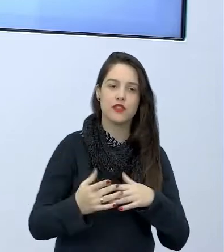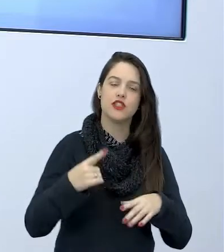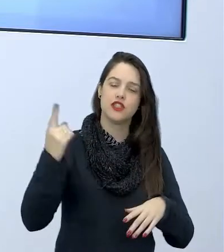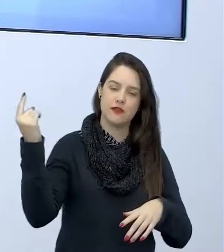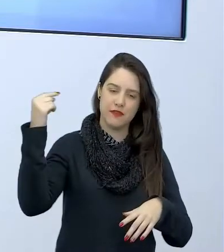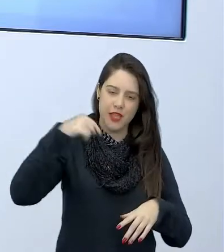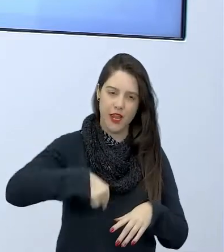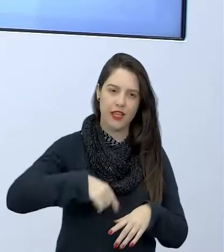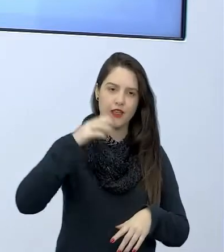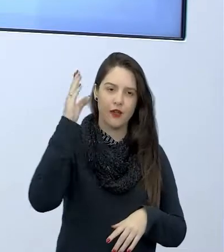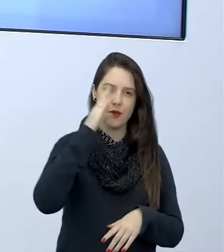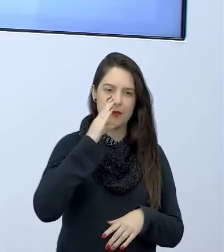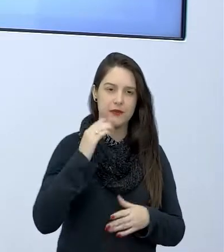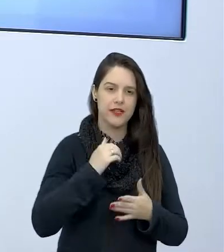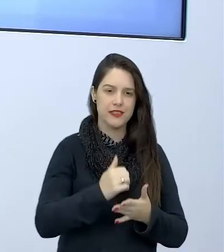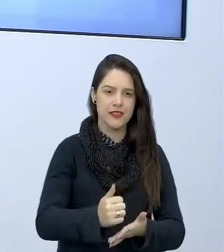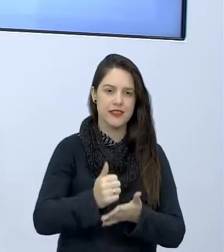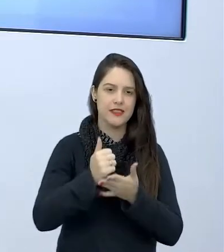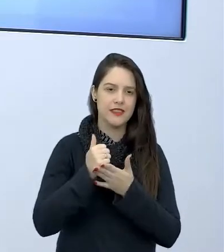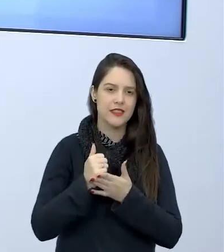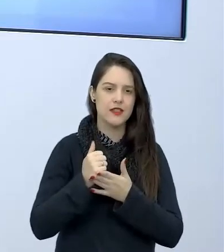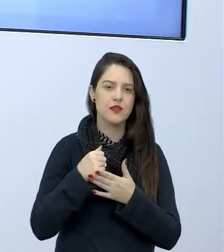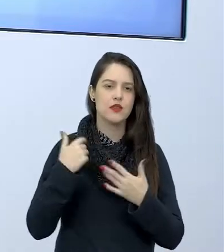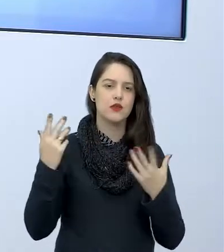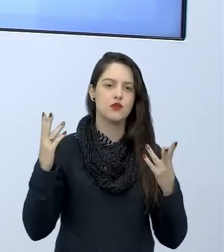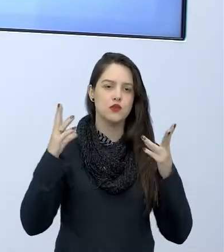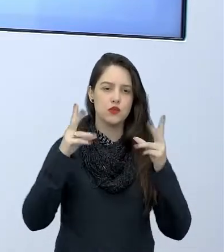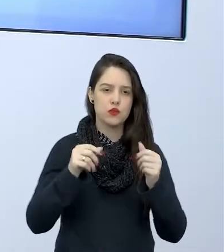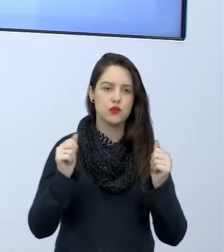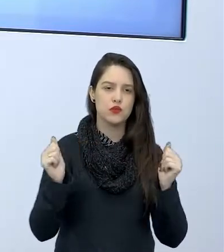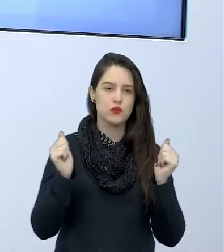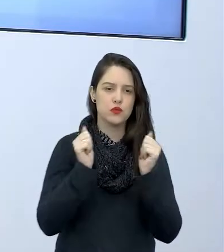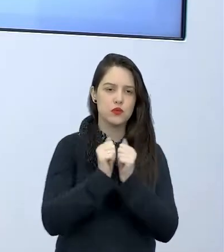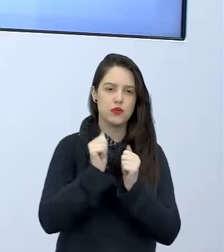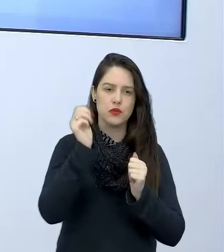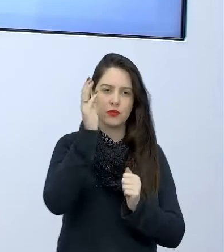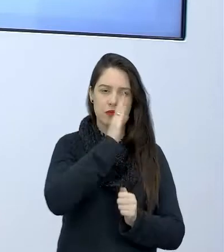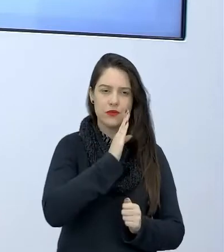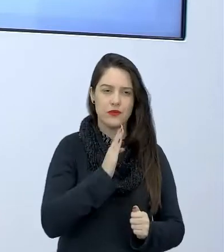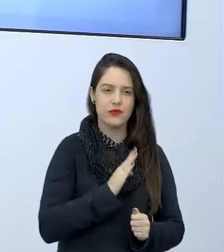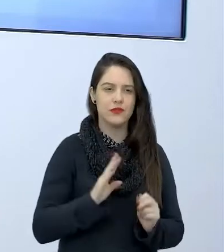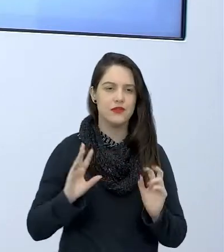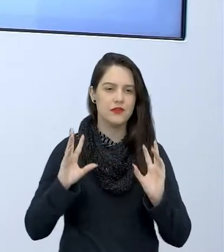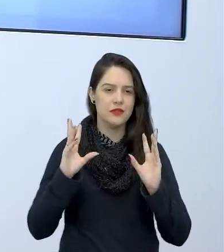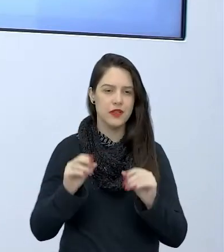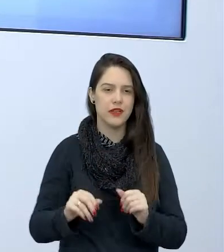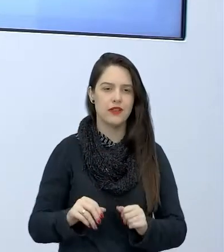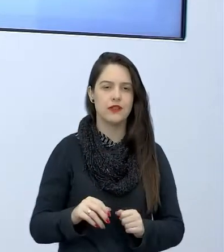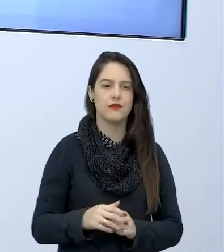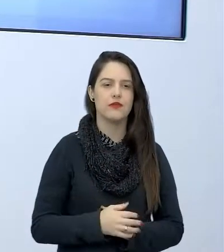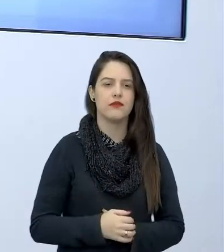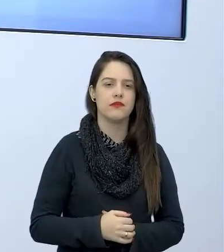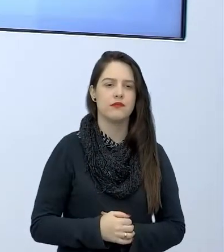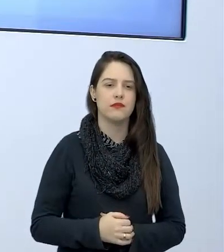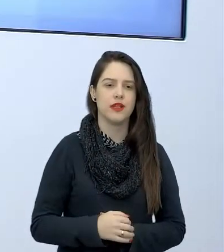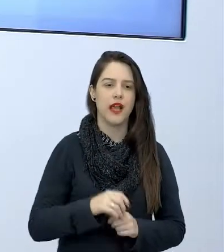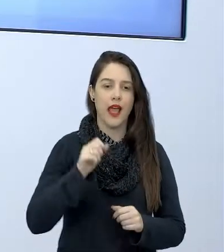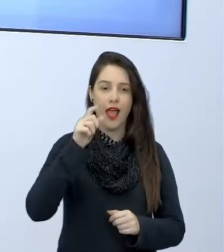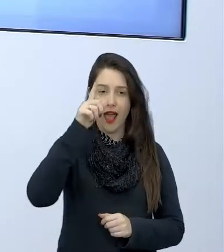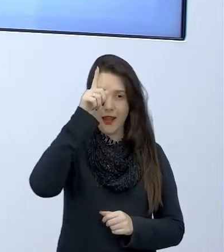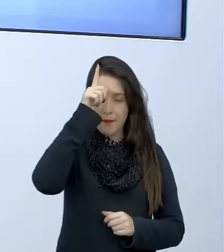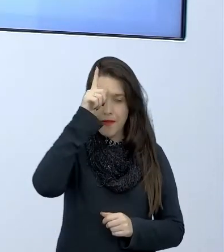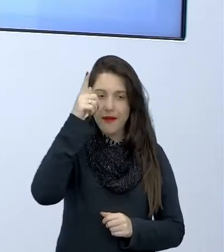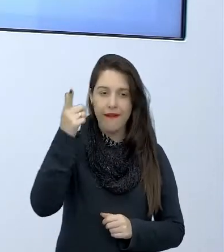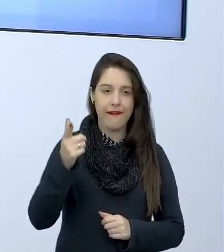Brasil e trazem essa herança. Se você vai para o sul do Brasil, onde você teve muita imigração de holandeses, alemães,